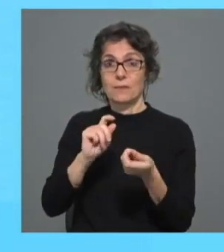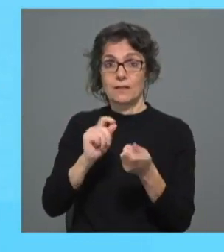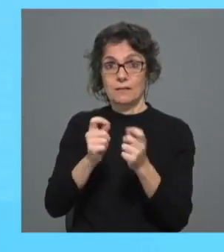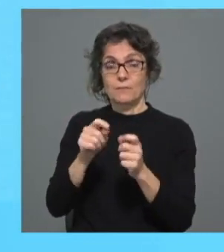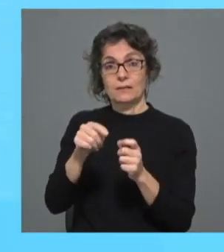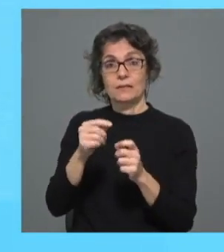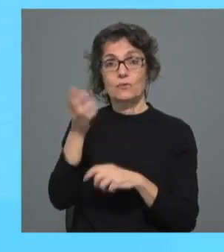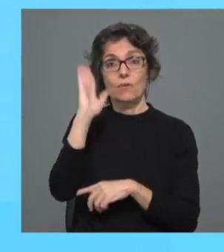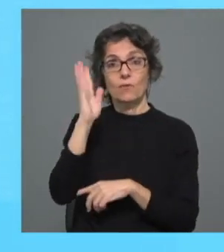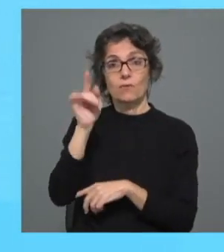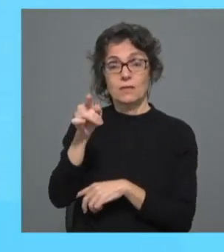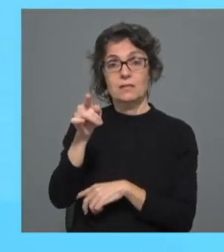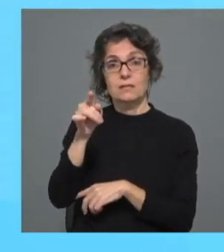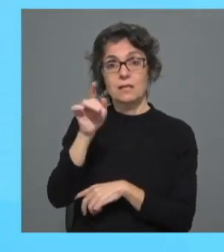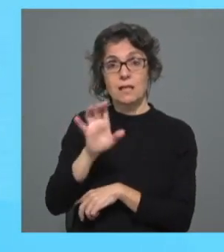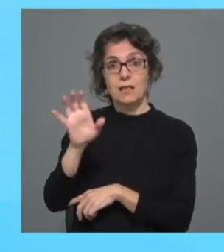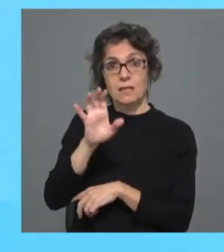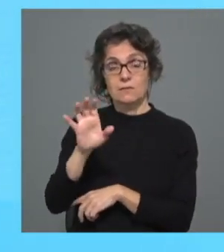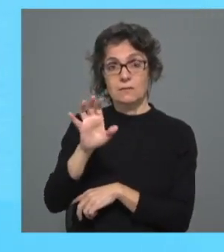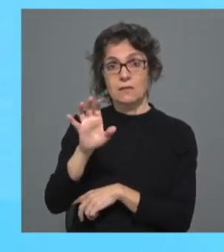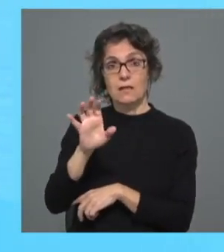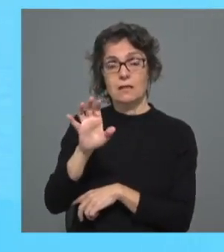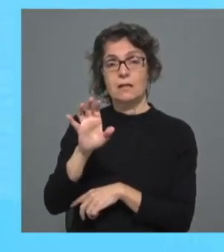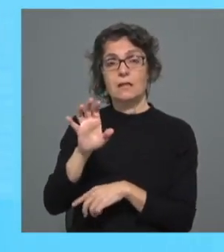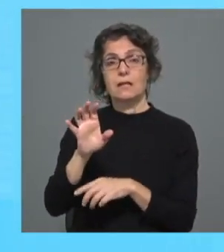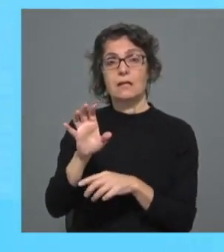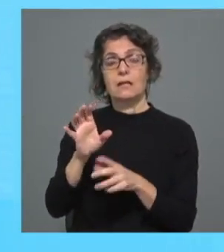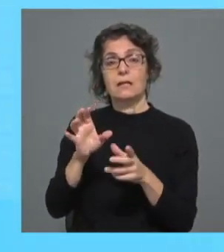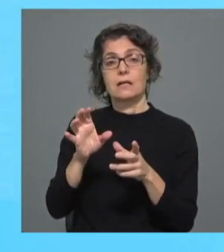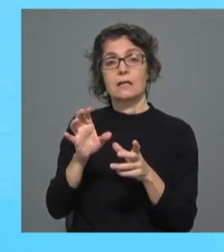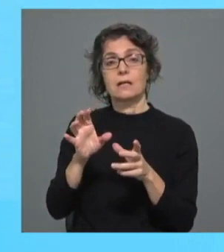na Conferência Nacional da Justiça e Paz. São trabalhos